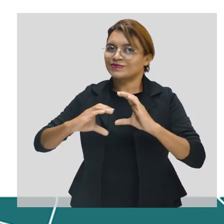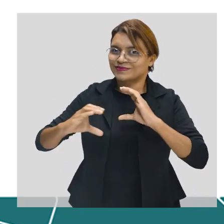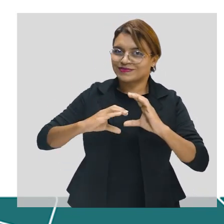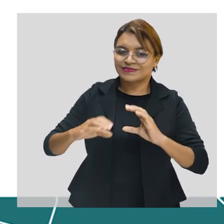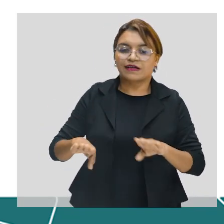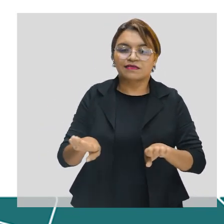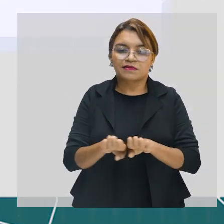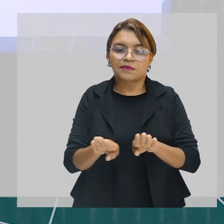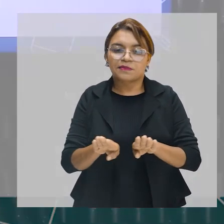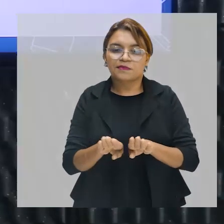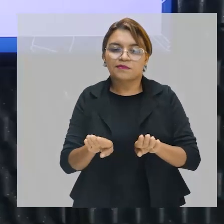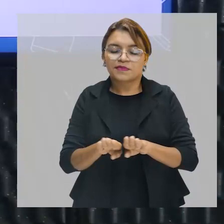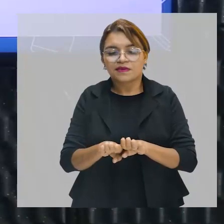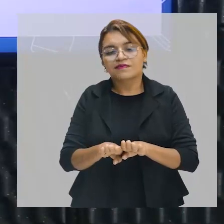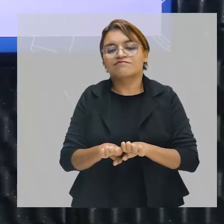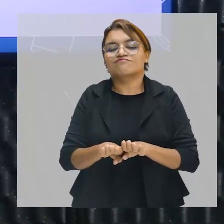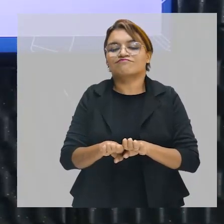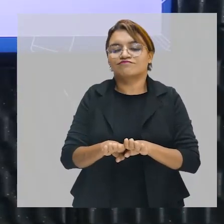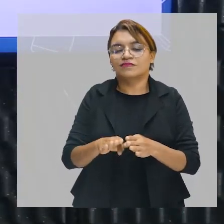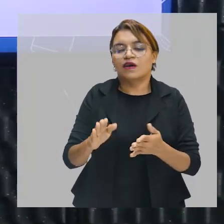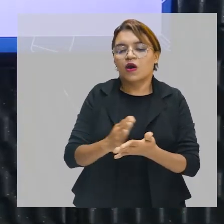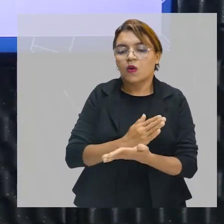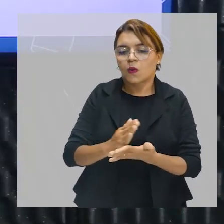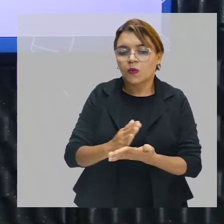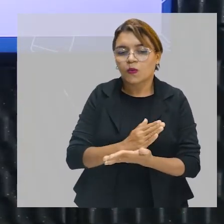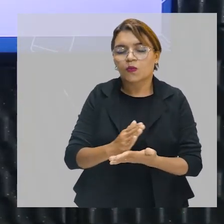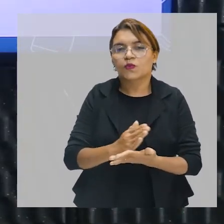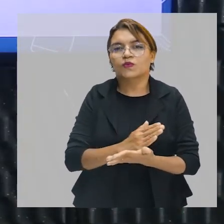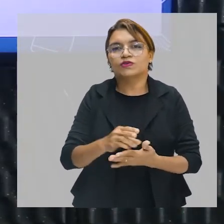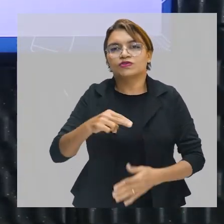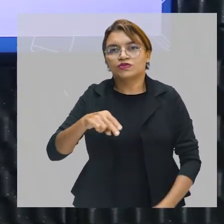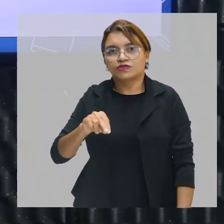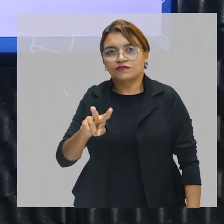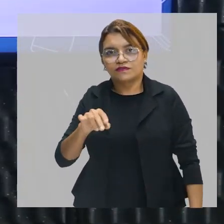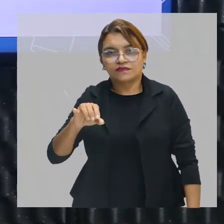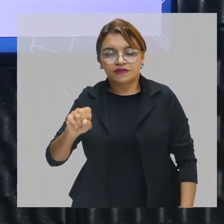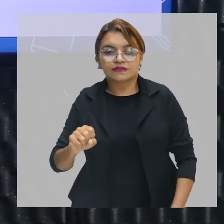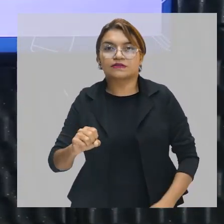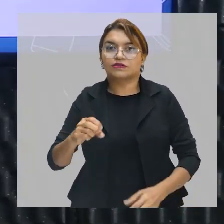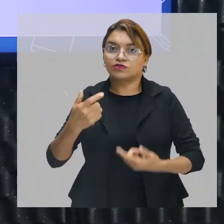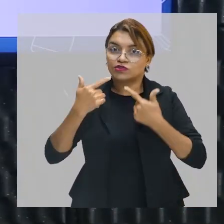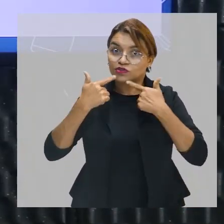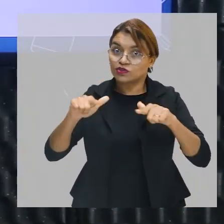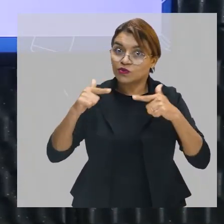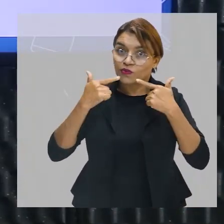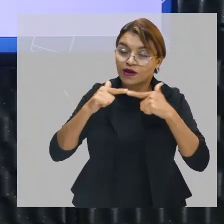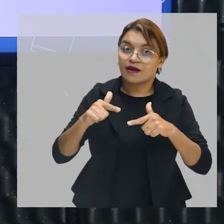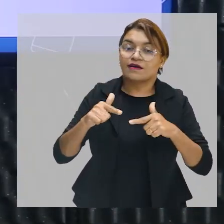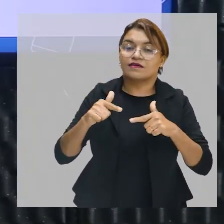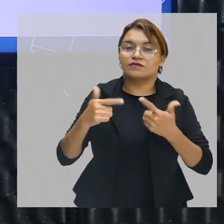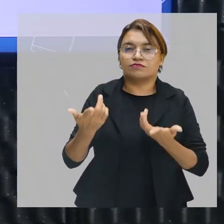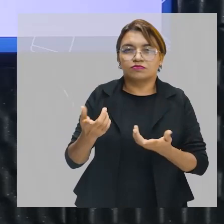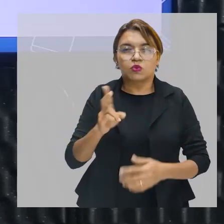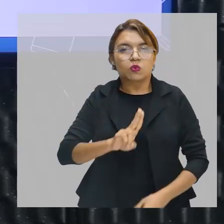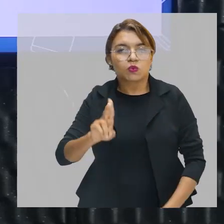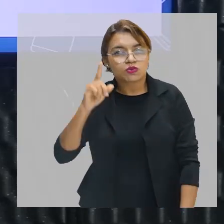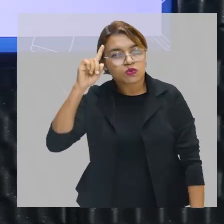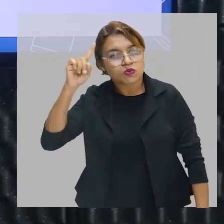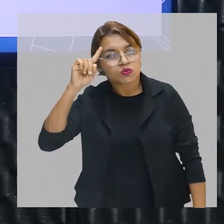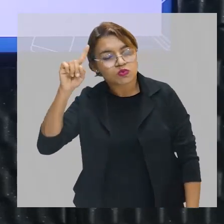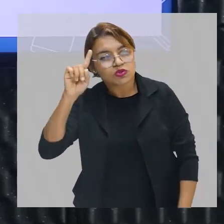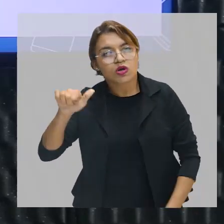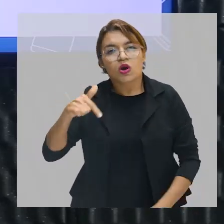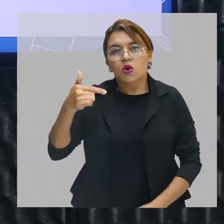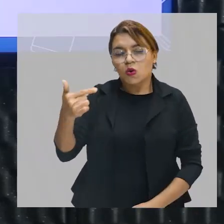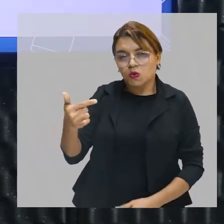comunicação e veremos também um pouquinho sobre os níveis de linguagem. A linguagem mais coloquial, a linguagem mais rebuscada.